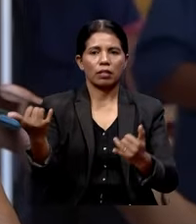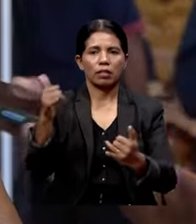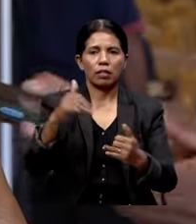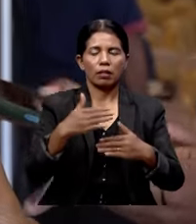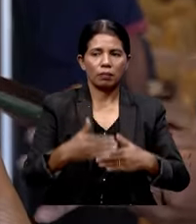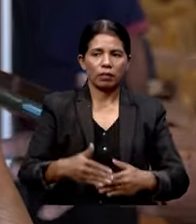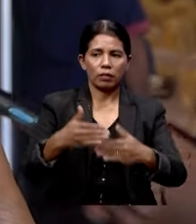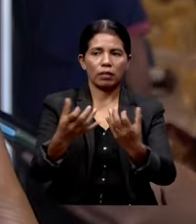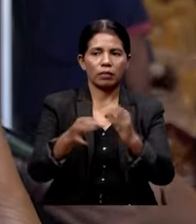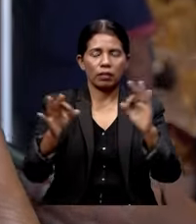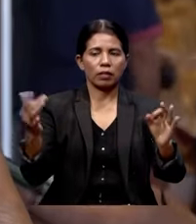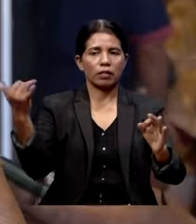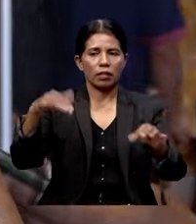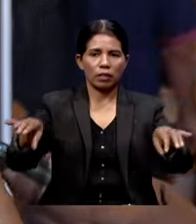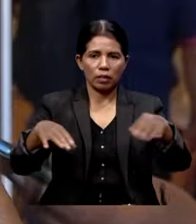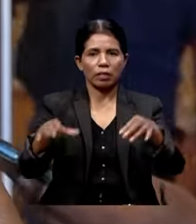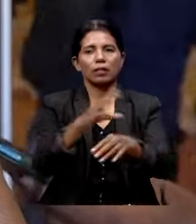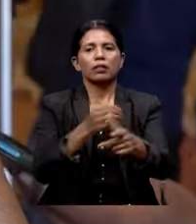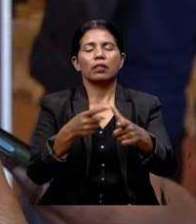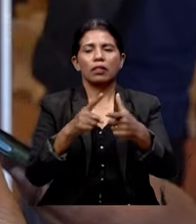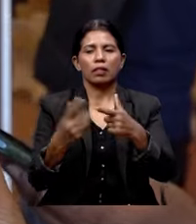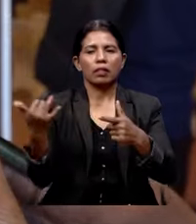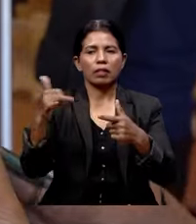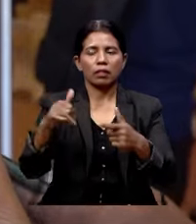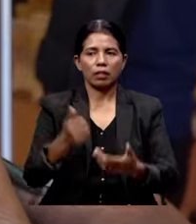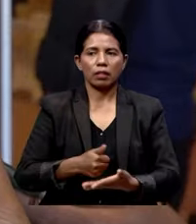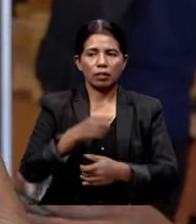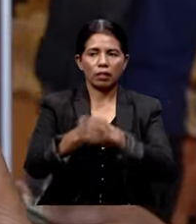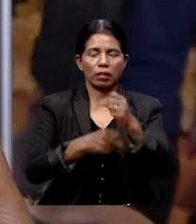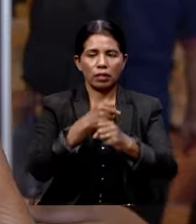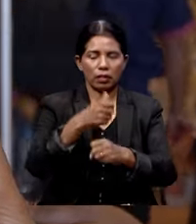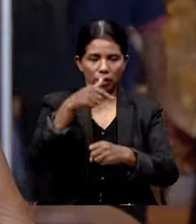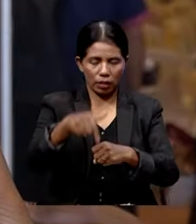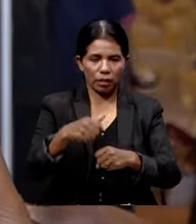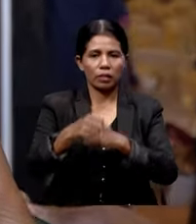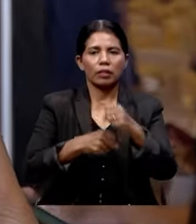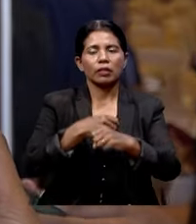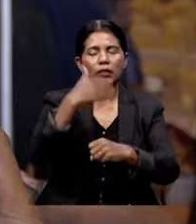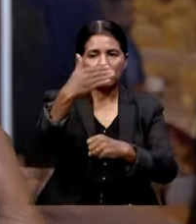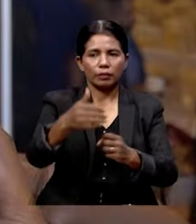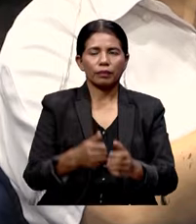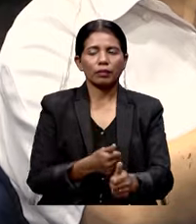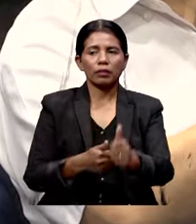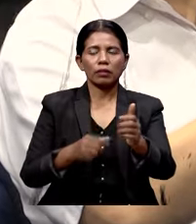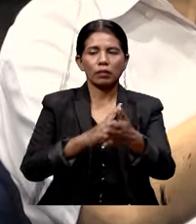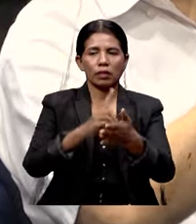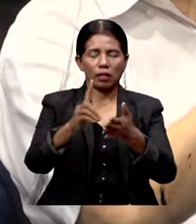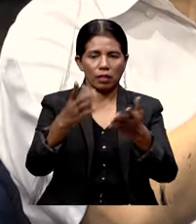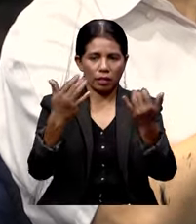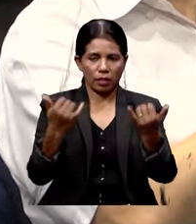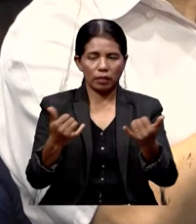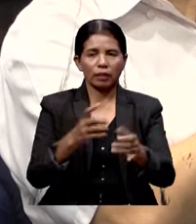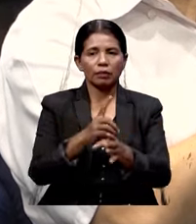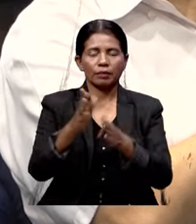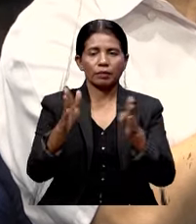processo de finalização para ser o trabalho tese, que será se defende a Tina Gne ou Tina Oi. Tu é reitor UNTEL de da UNE Universidade